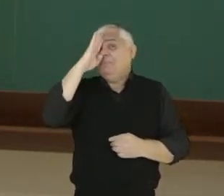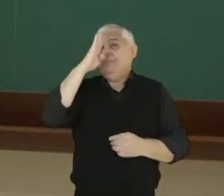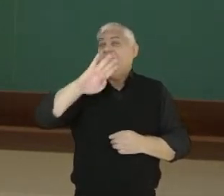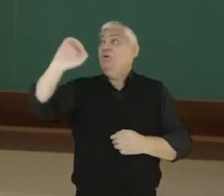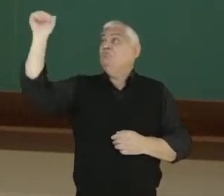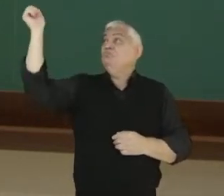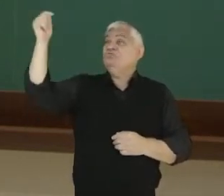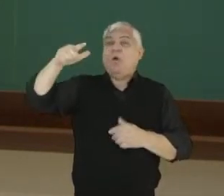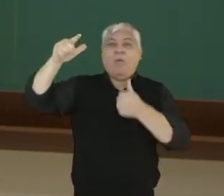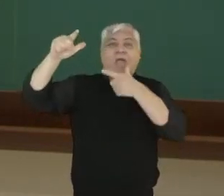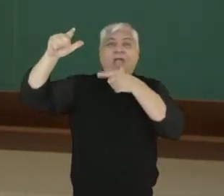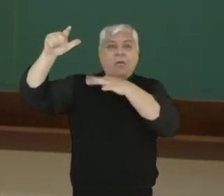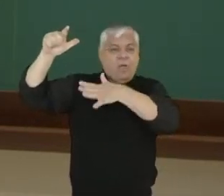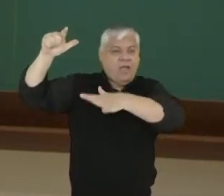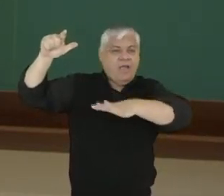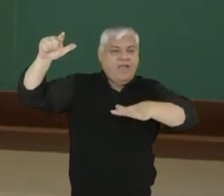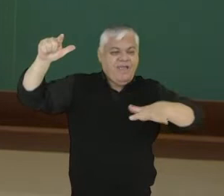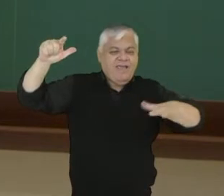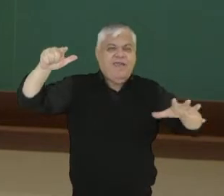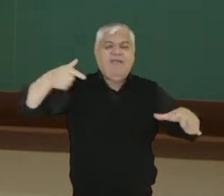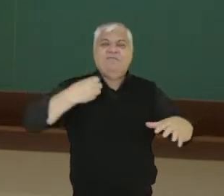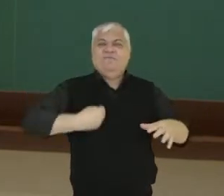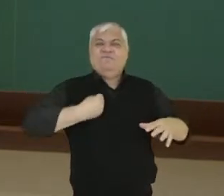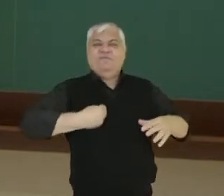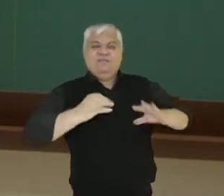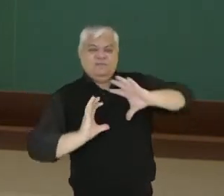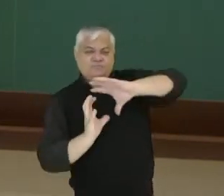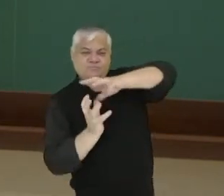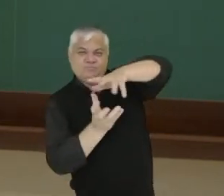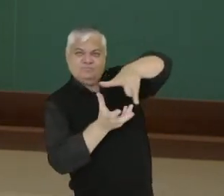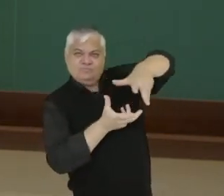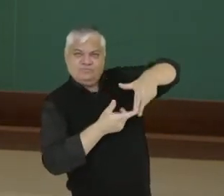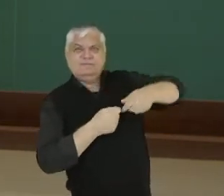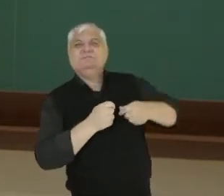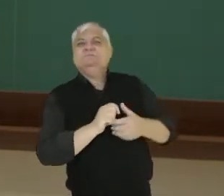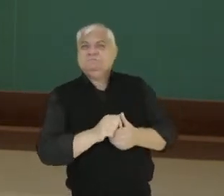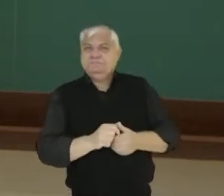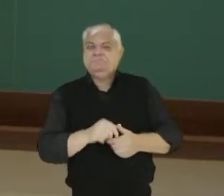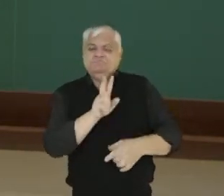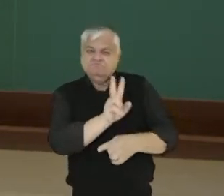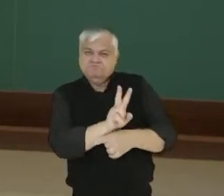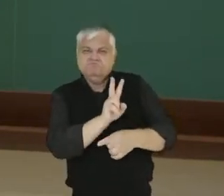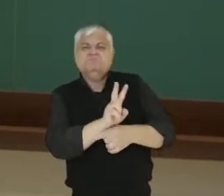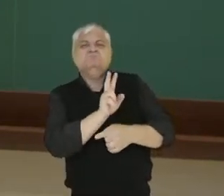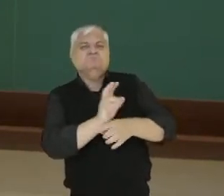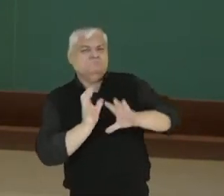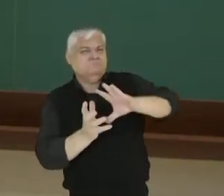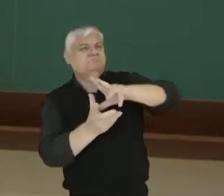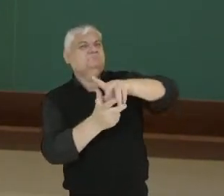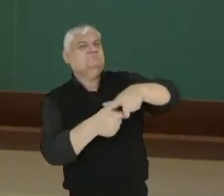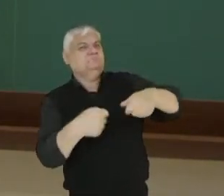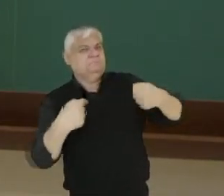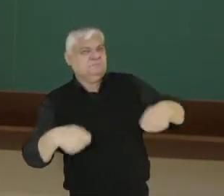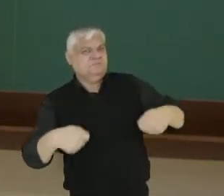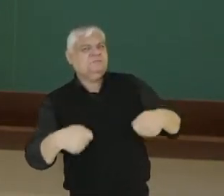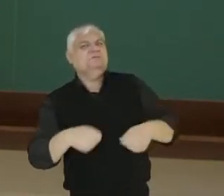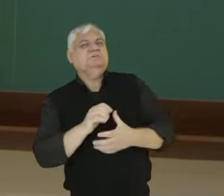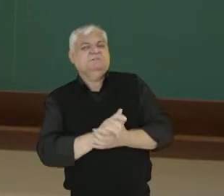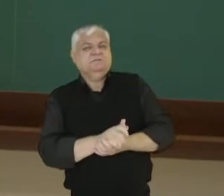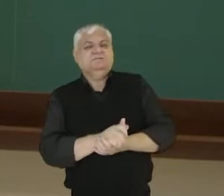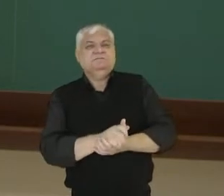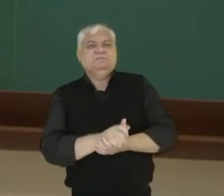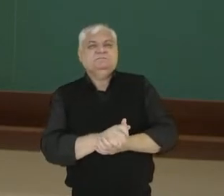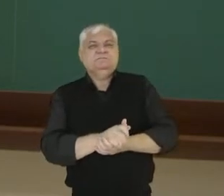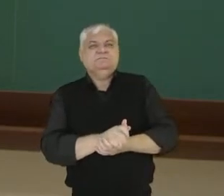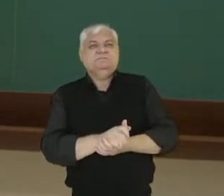poder você ter vida nesse lindo planetinha aqui, ok? Por isso que a gente tem que cuidar muito bem dessas duas